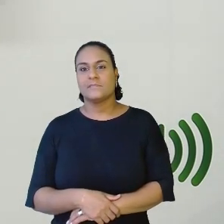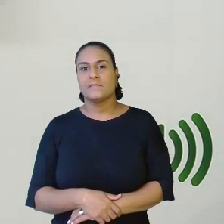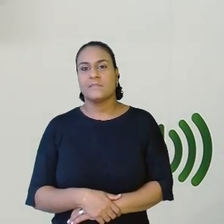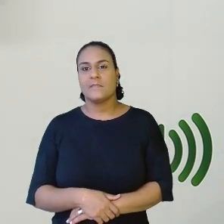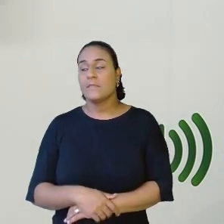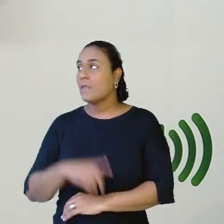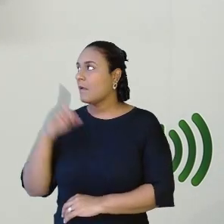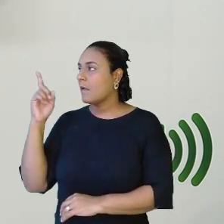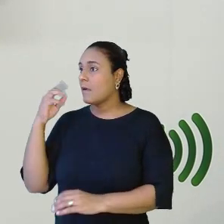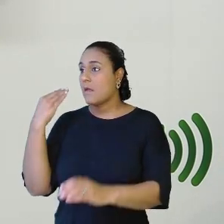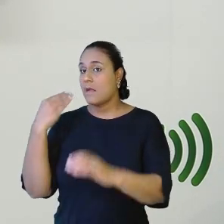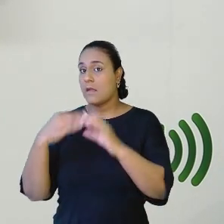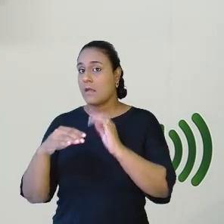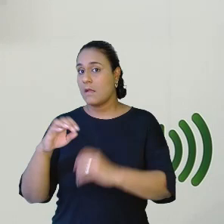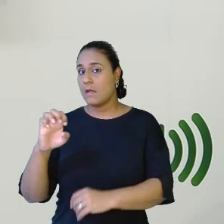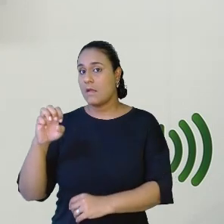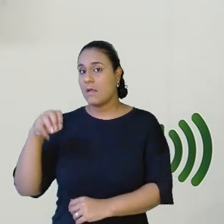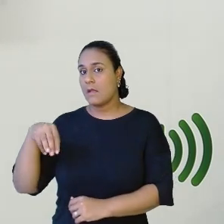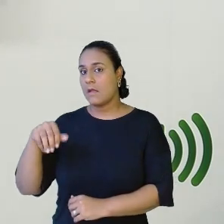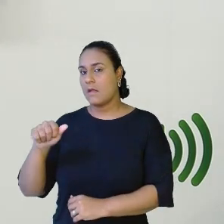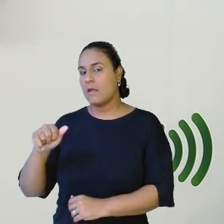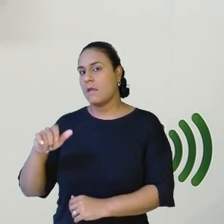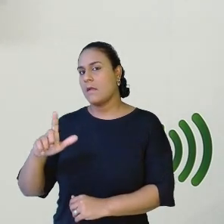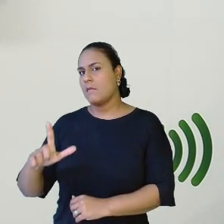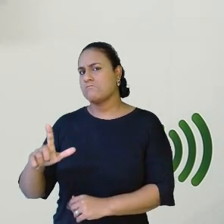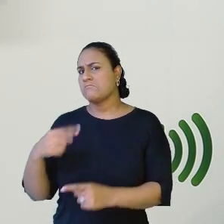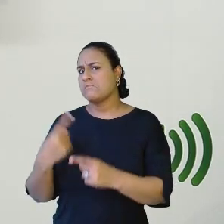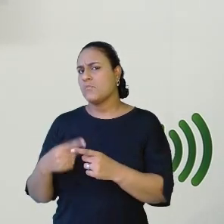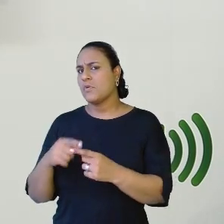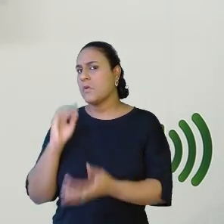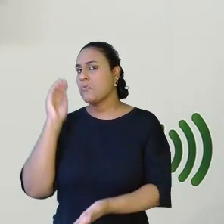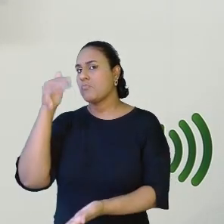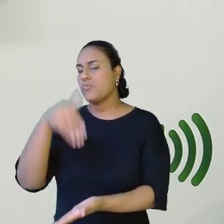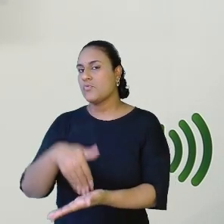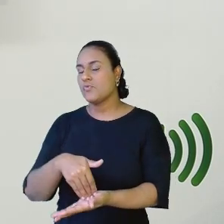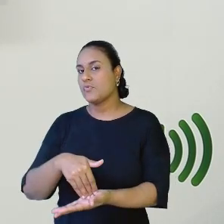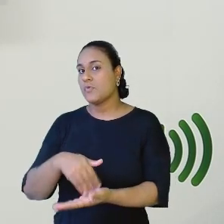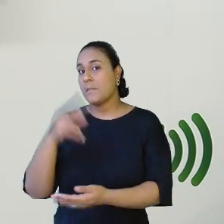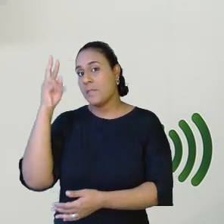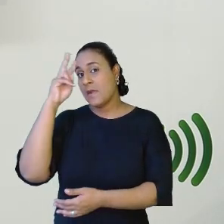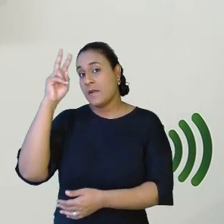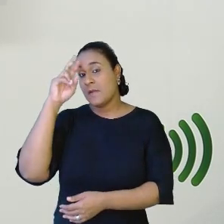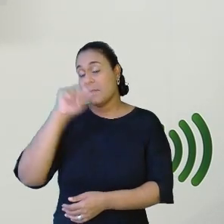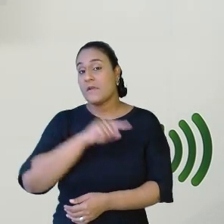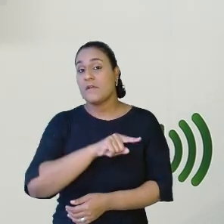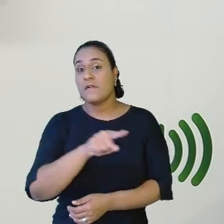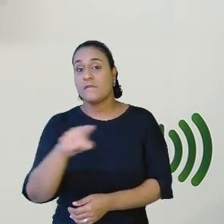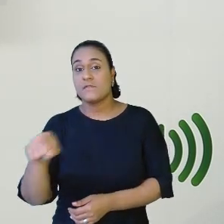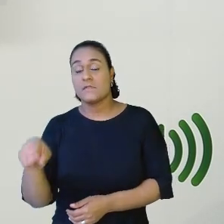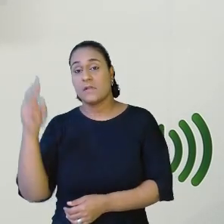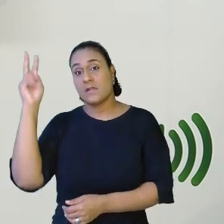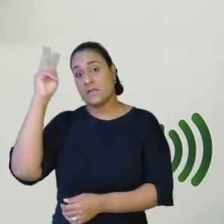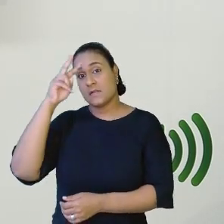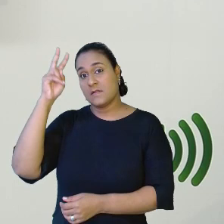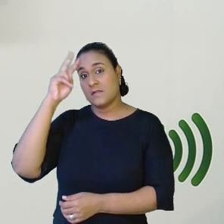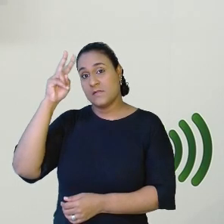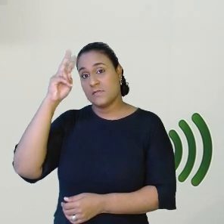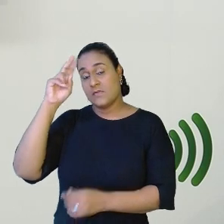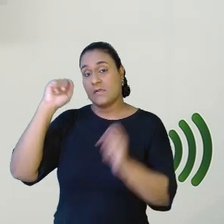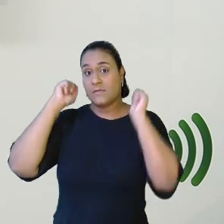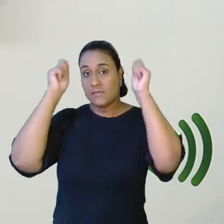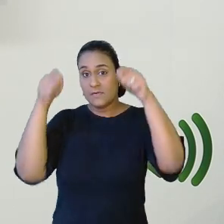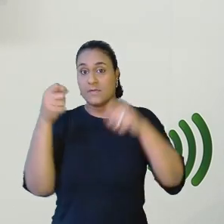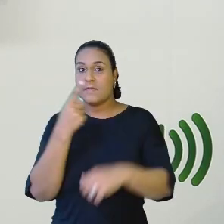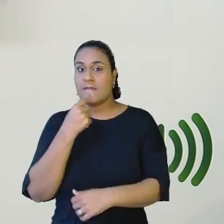para o e-mail. Por que o e-mail eu deixei por último? Para lembrar vocês, novamente, a história de